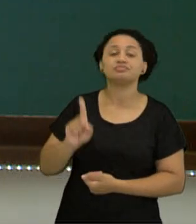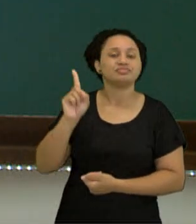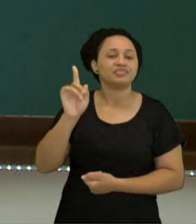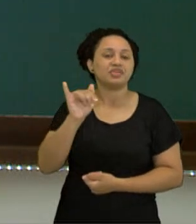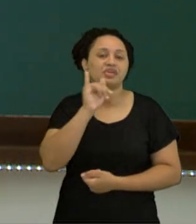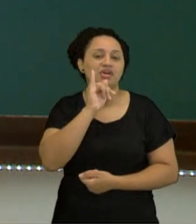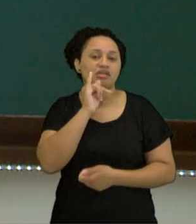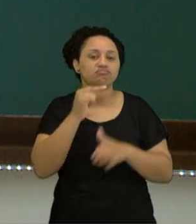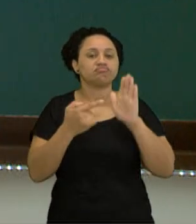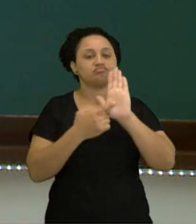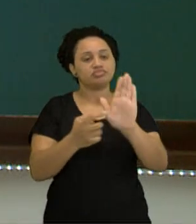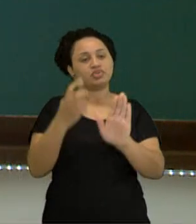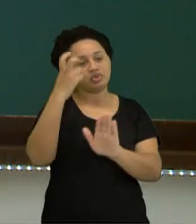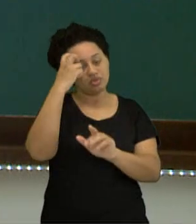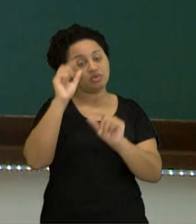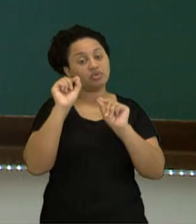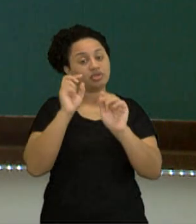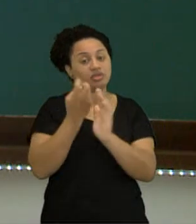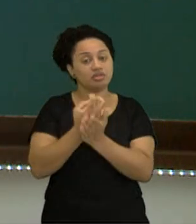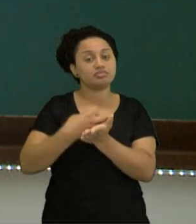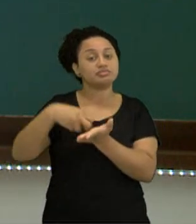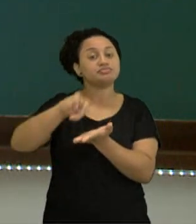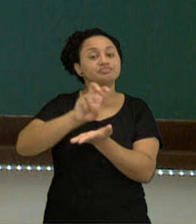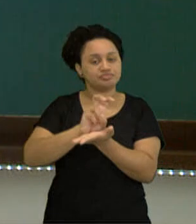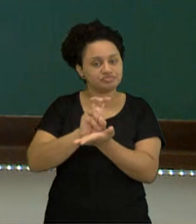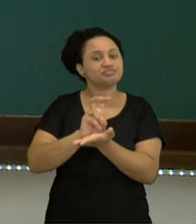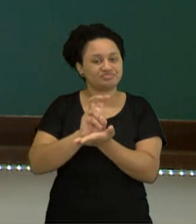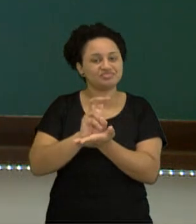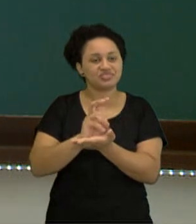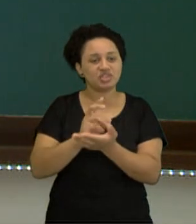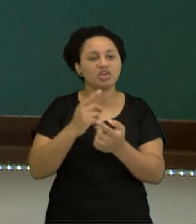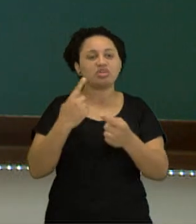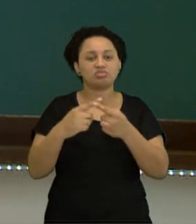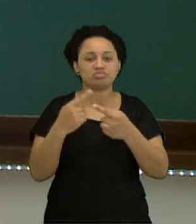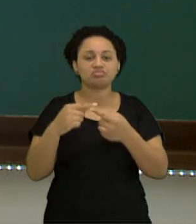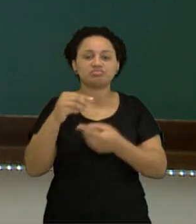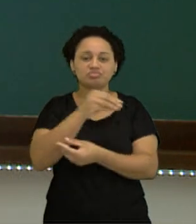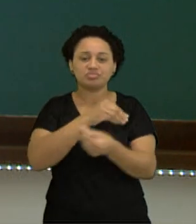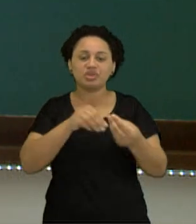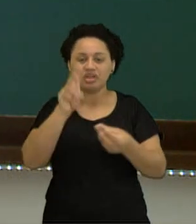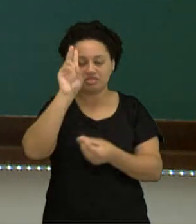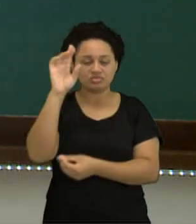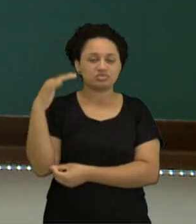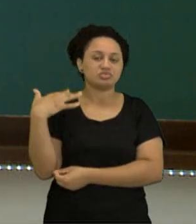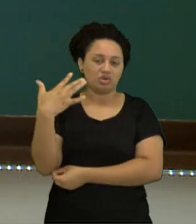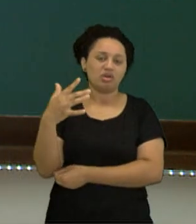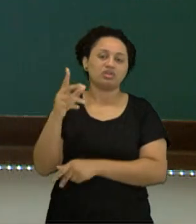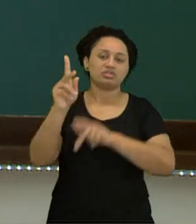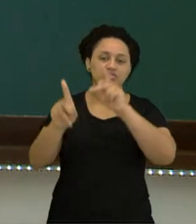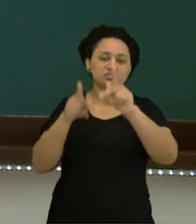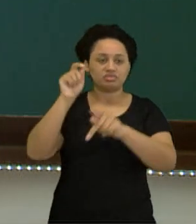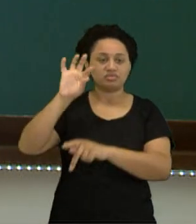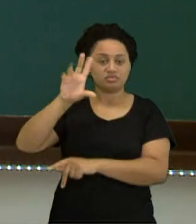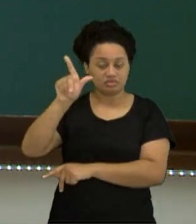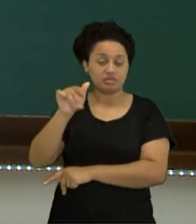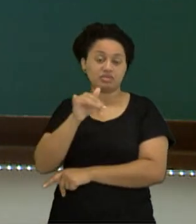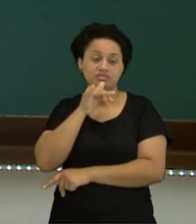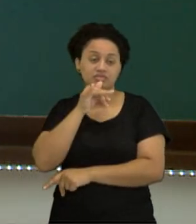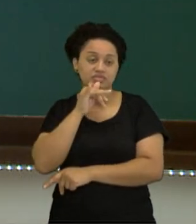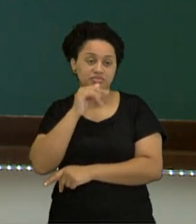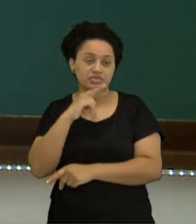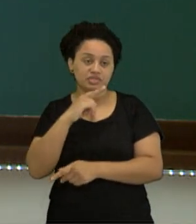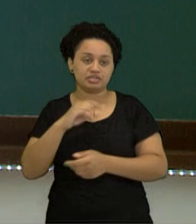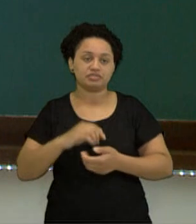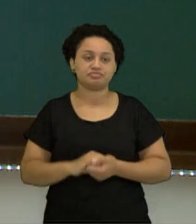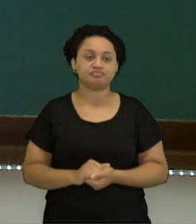expressão cultural que era a capoeira, que é resultado, né, de toda essa questão histórica ali, como um dos exemplos.